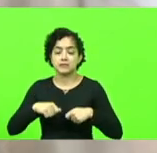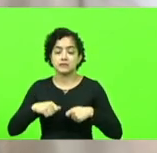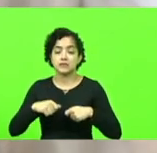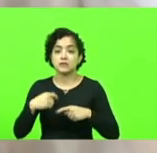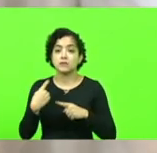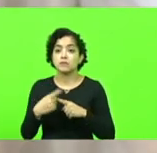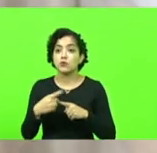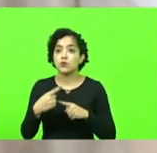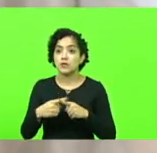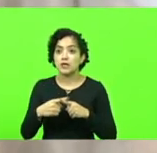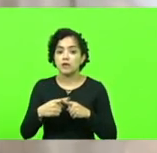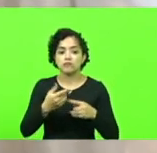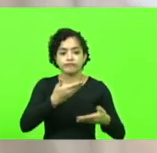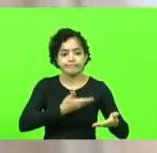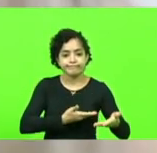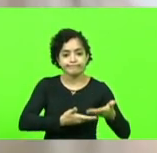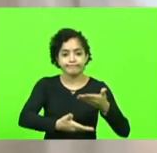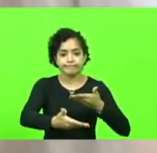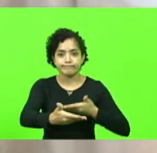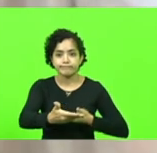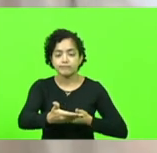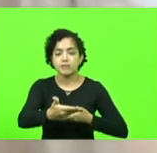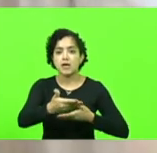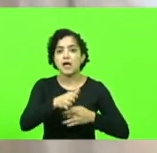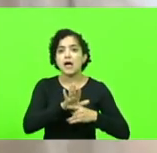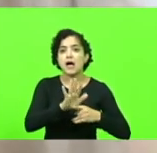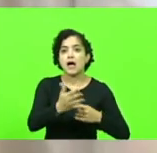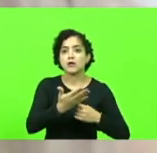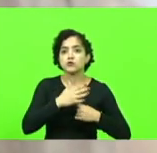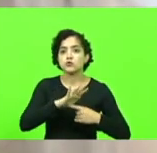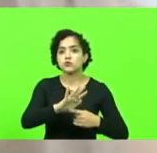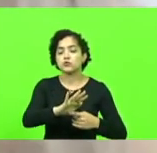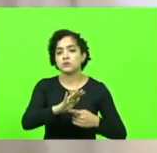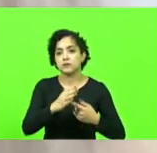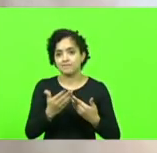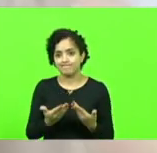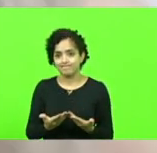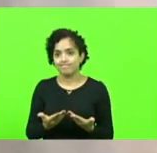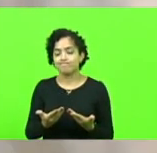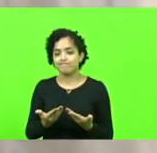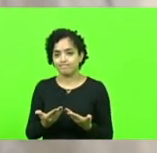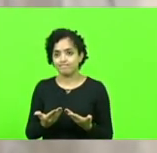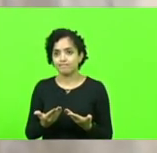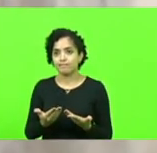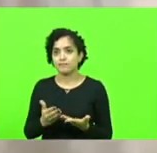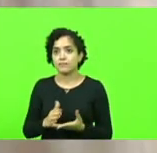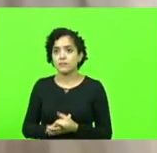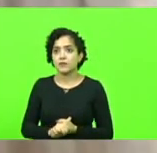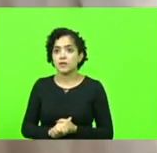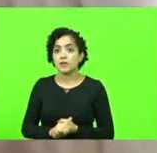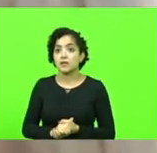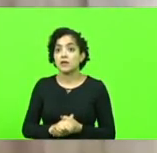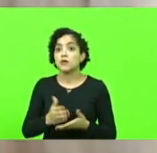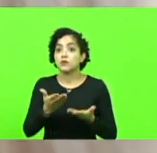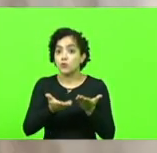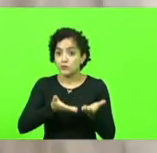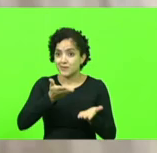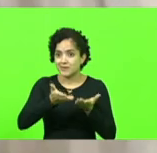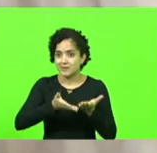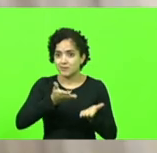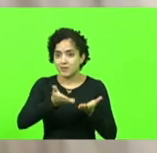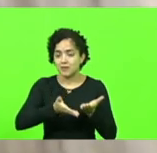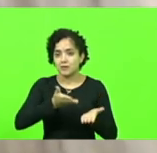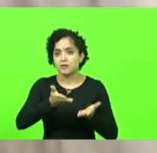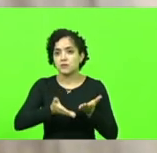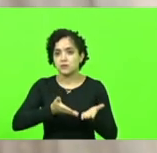um ajuda o outro, porque a gente troca muito, muito o tratamento que a gente dá